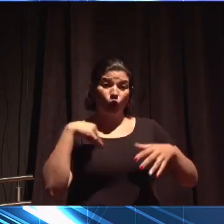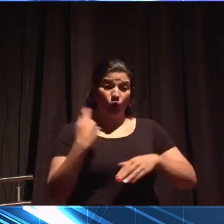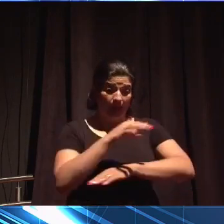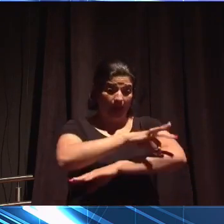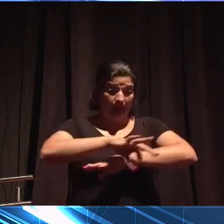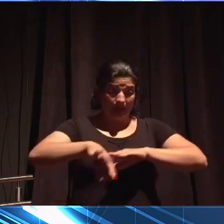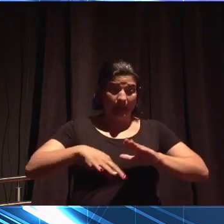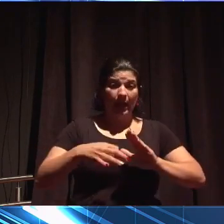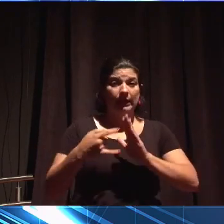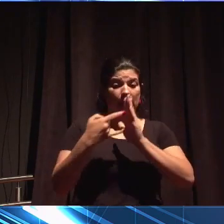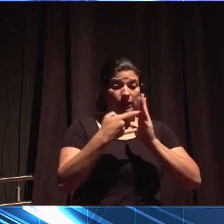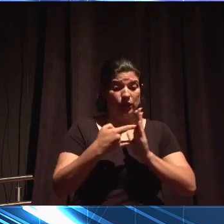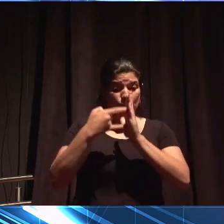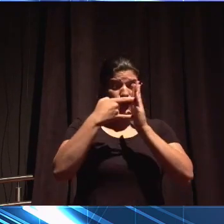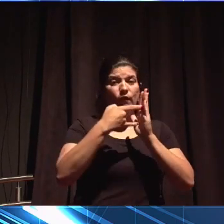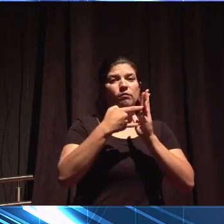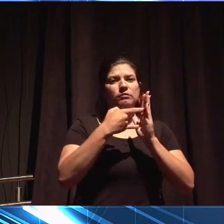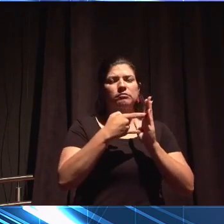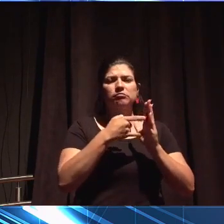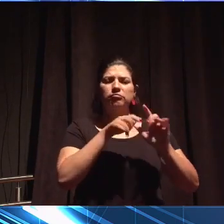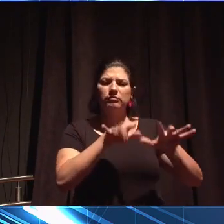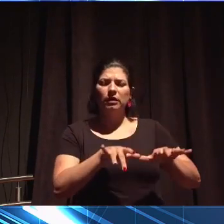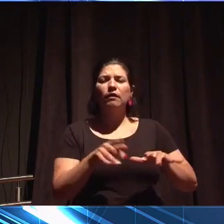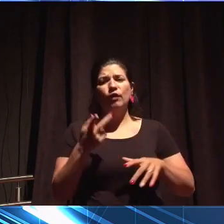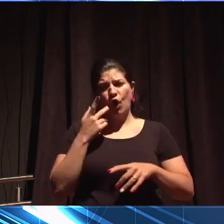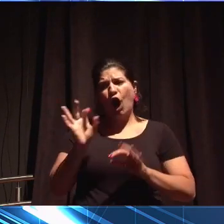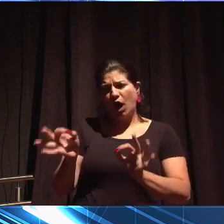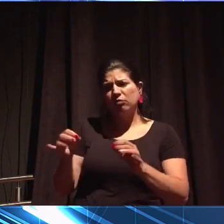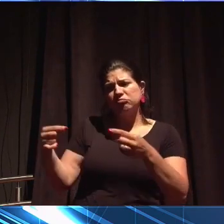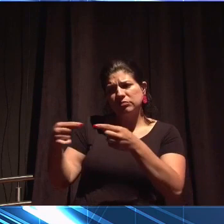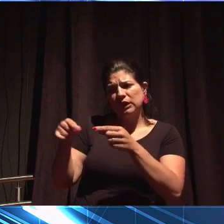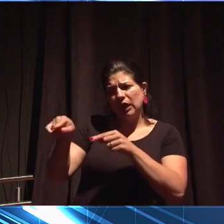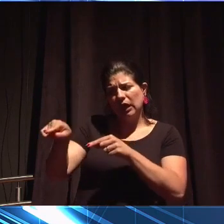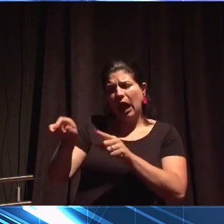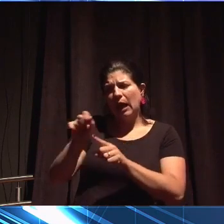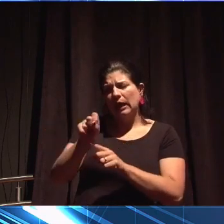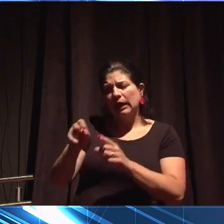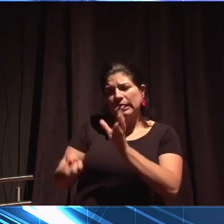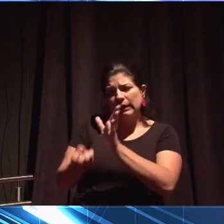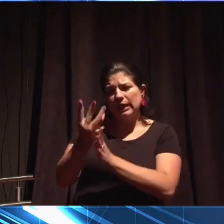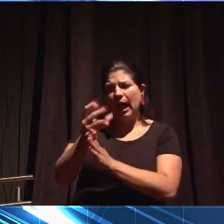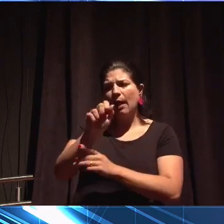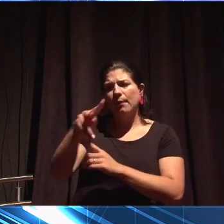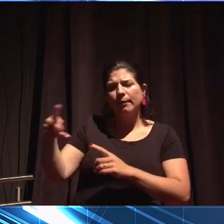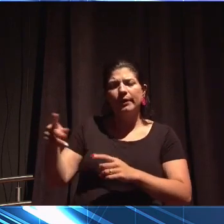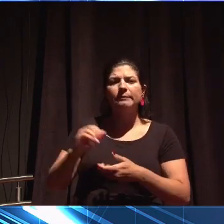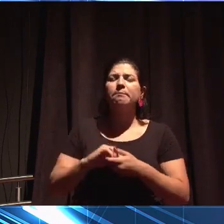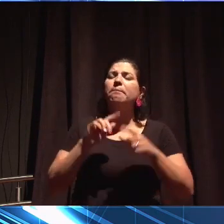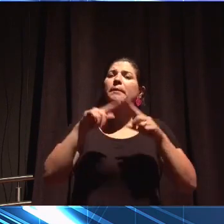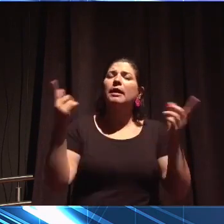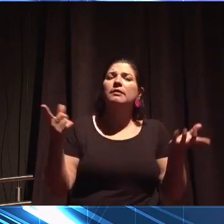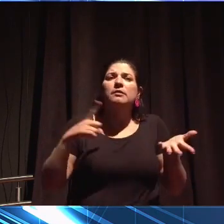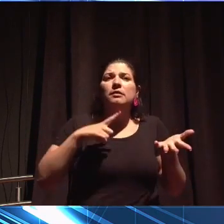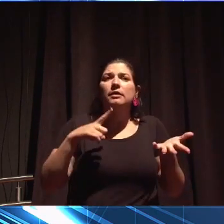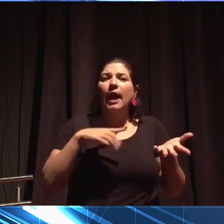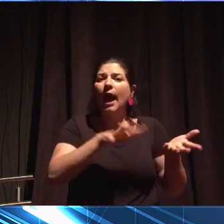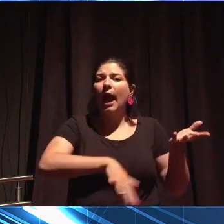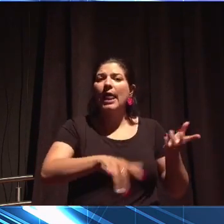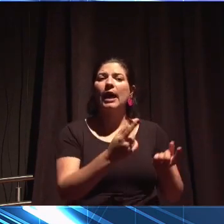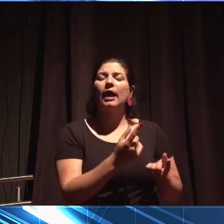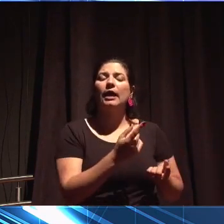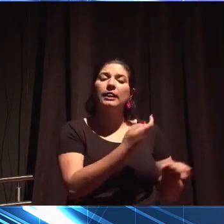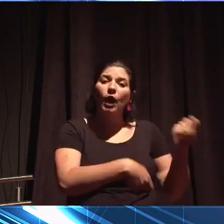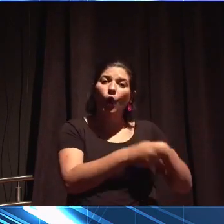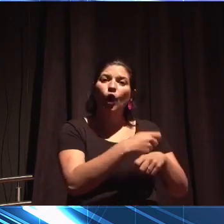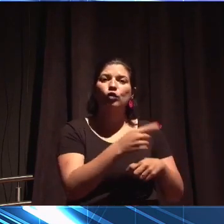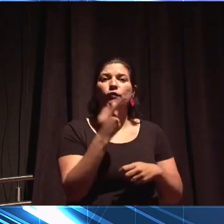tipo, cara, faz isso daqui na aplicação. Mas, poxa, em que momento a área de negócio passa para a gente? Quais são os picos que a